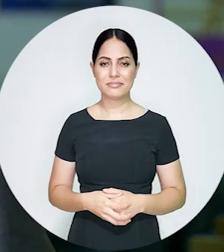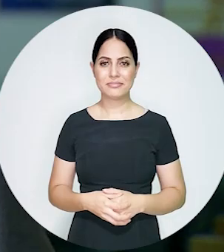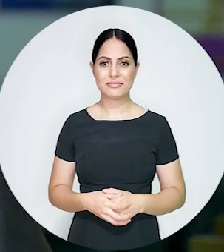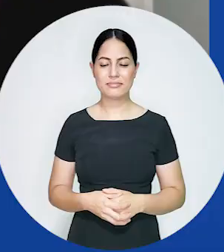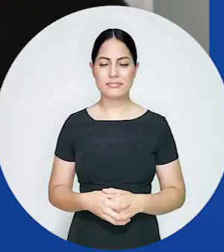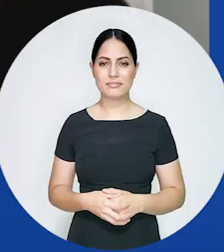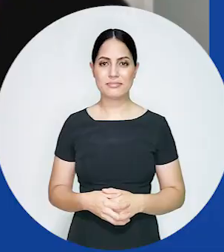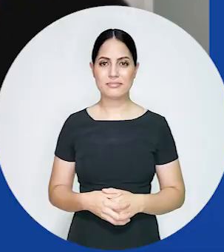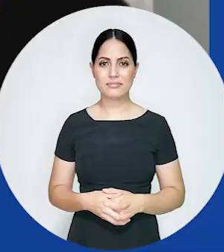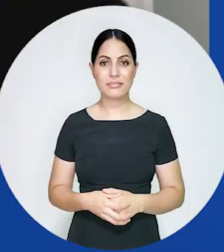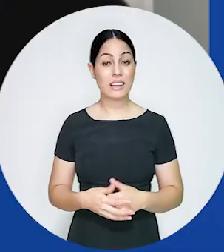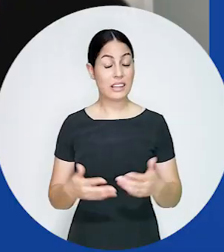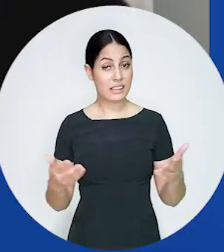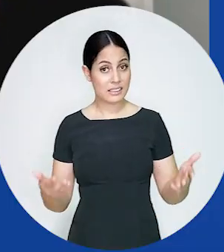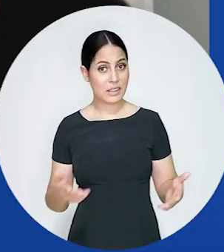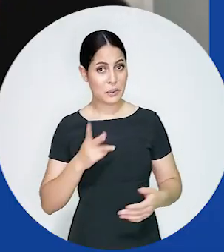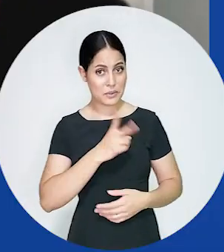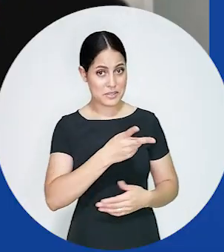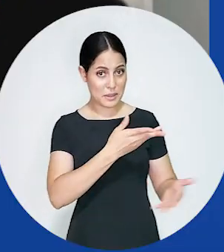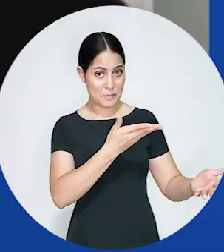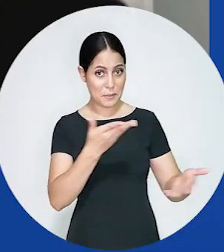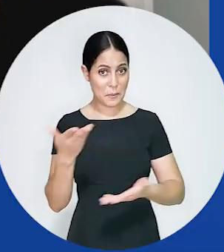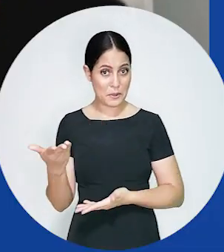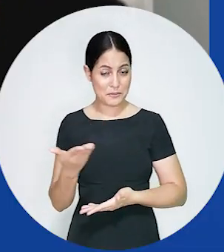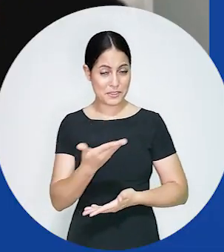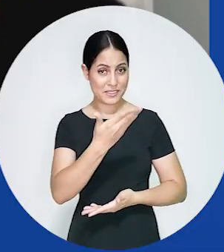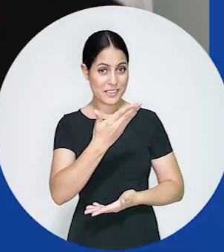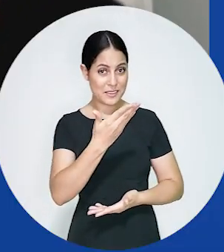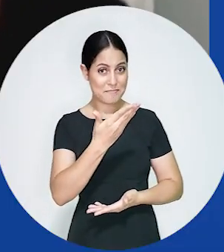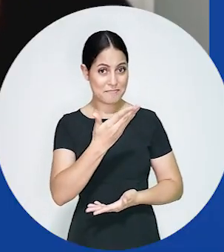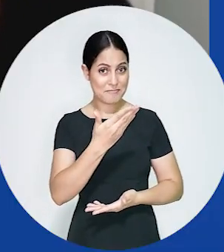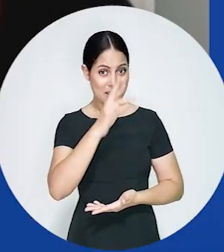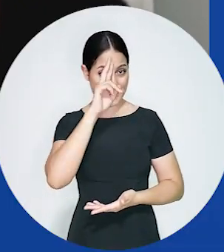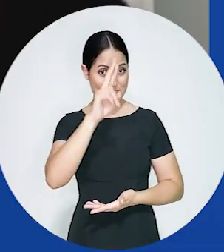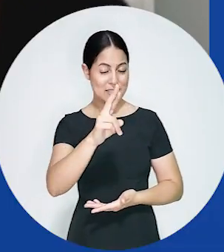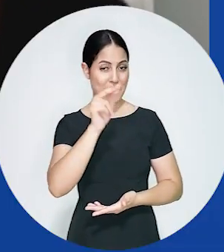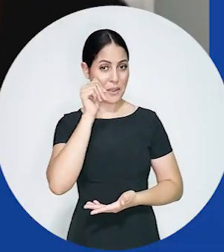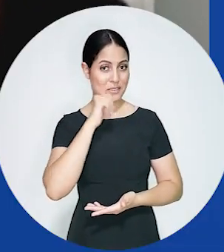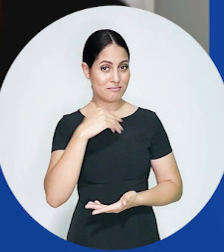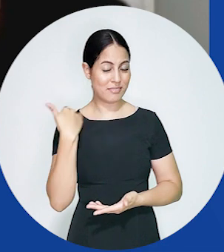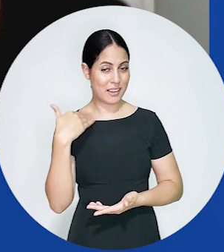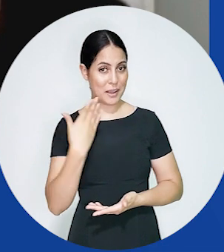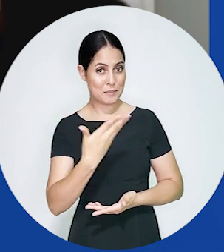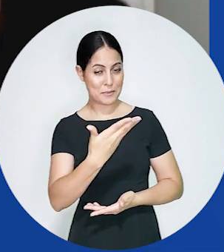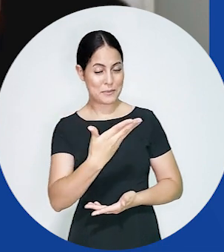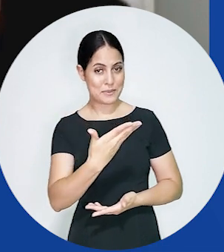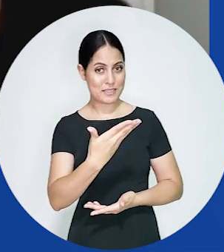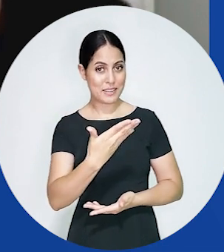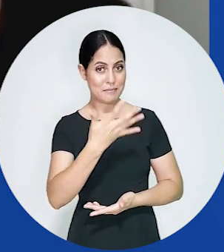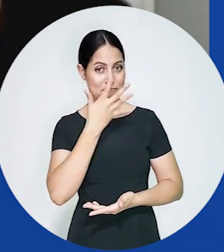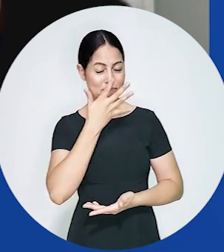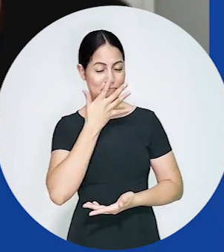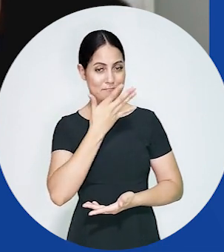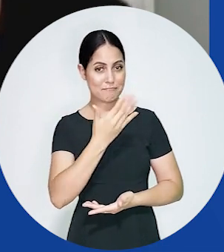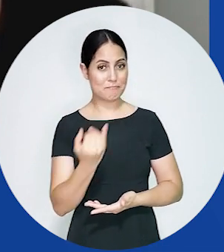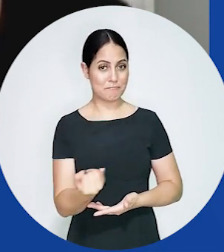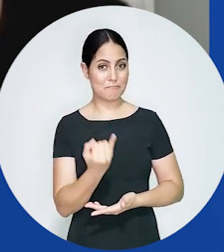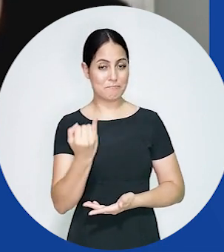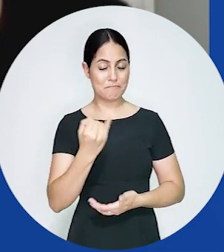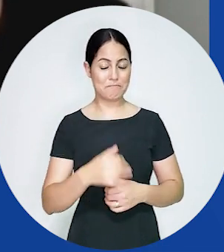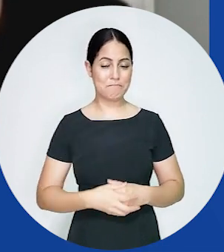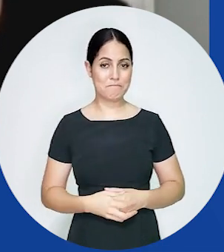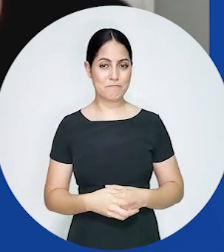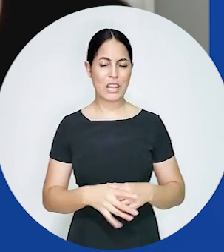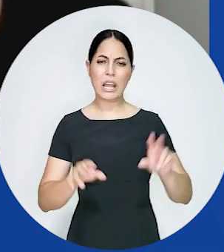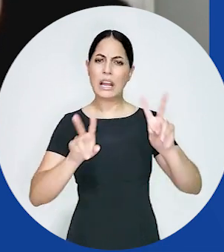Fecha aspas. Sempre que lhe convido, e vou passar a palavra à senhora, porque é isso que importa, é ouvi-la, eu sempre começo por esse tema